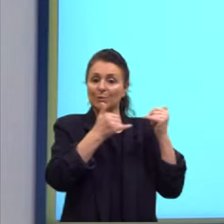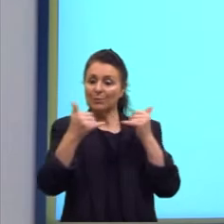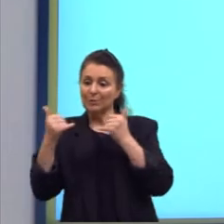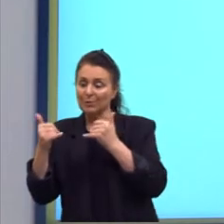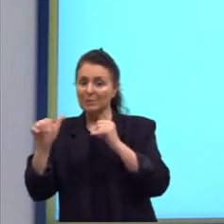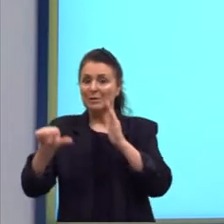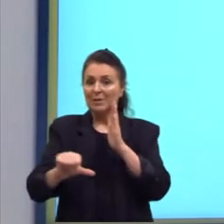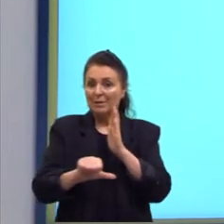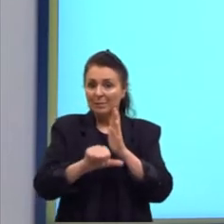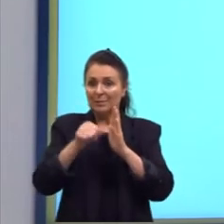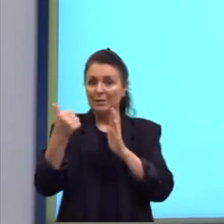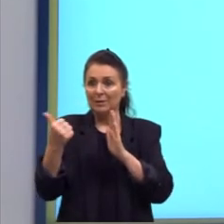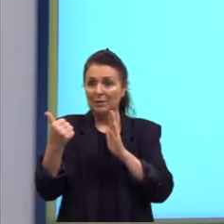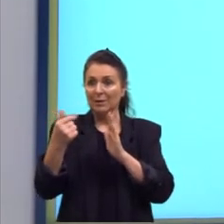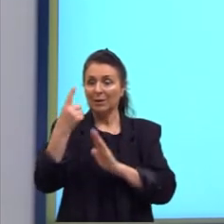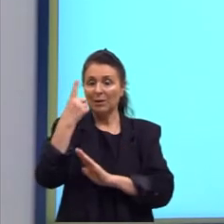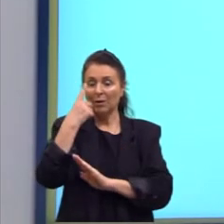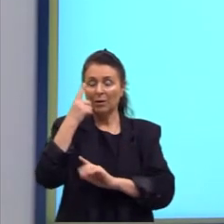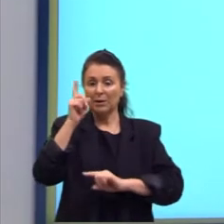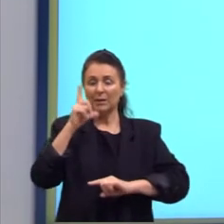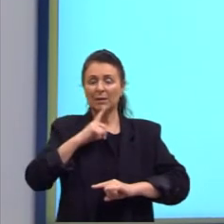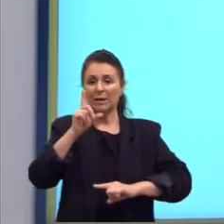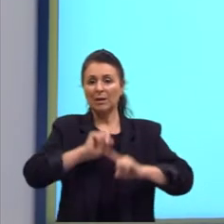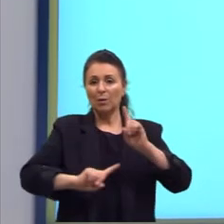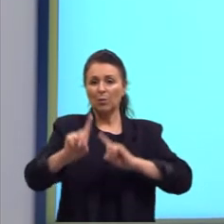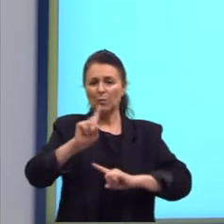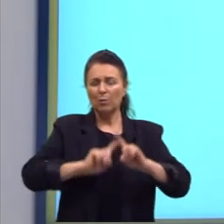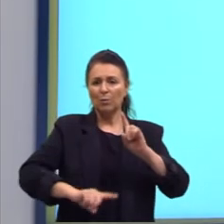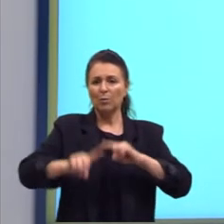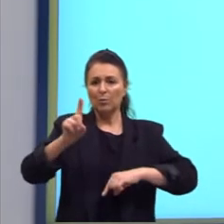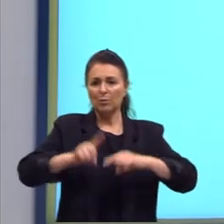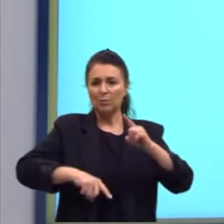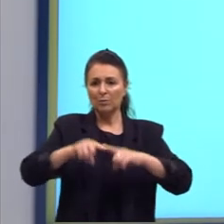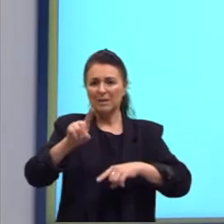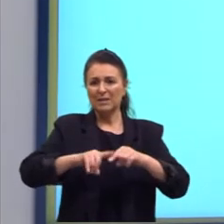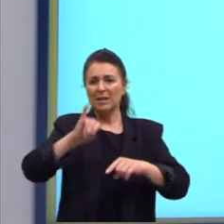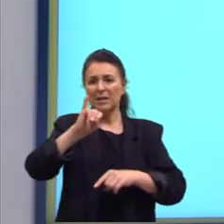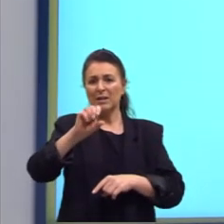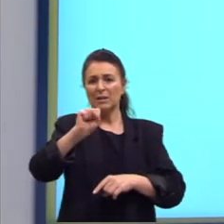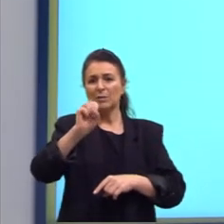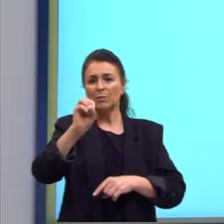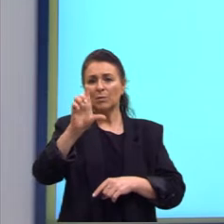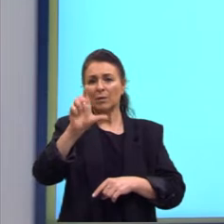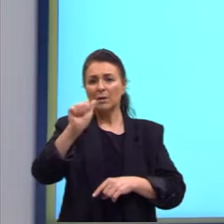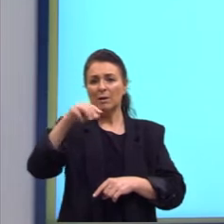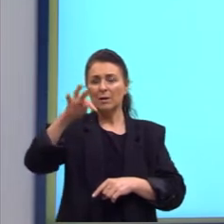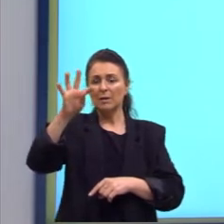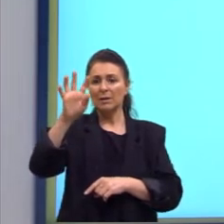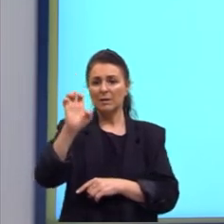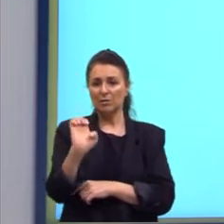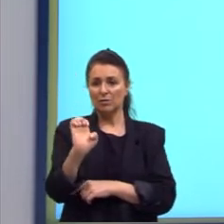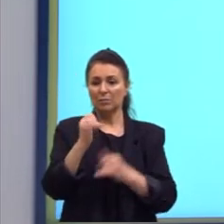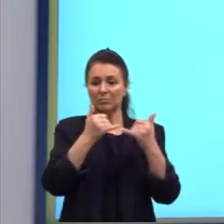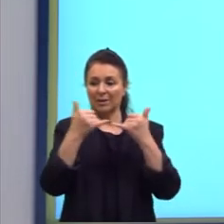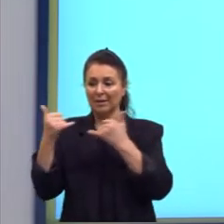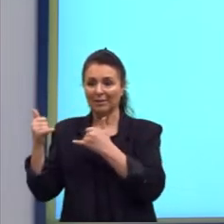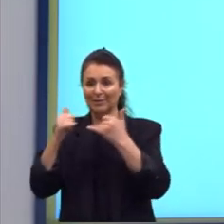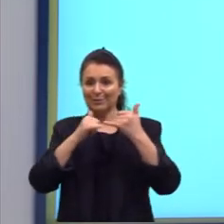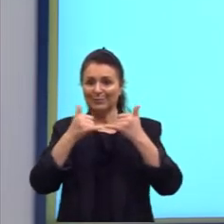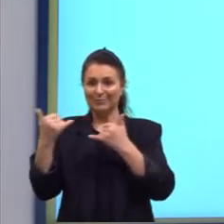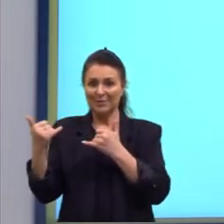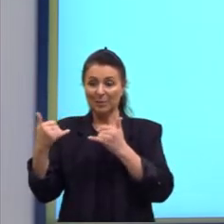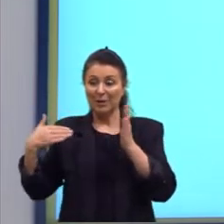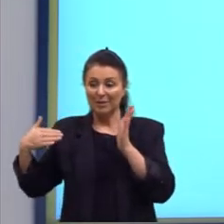então aqui embaixo por exemplo a gente tem alguns materiais que a gente pode chamar de isolantes elétricos né mas eles ainda possuem né